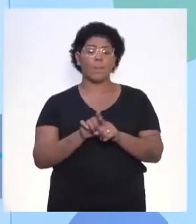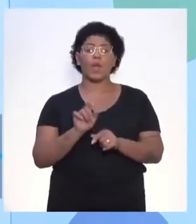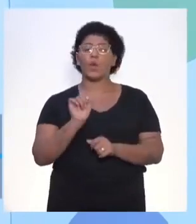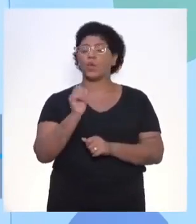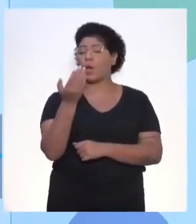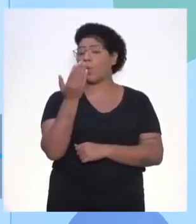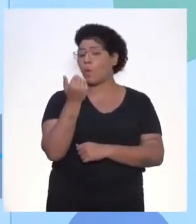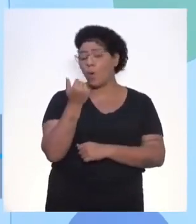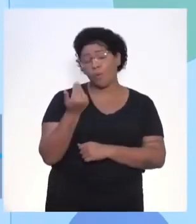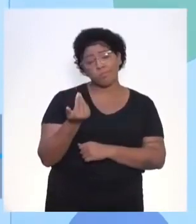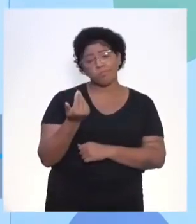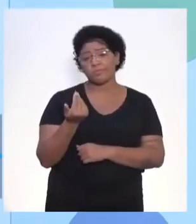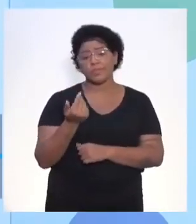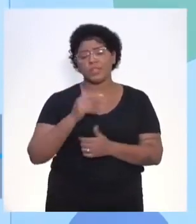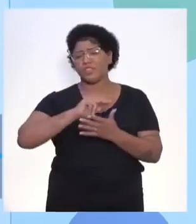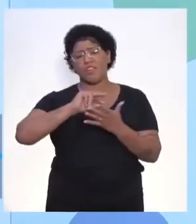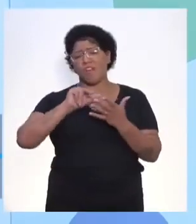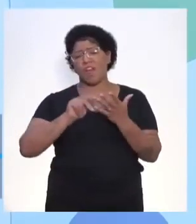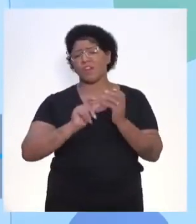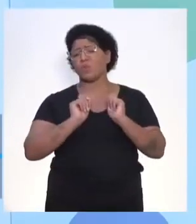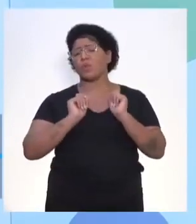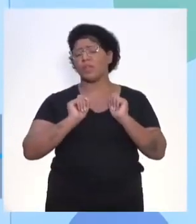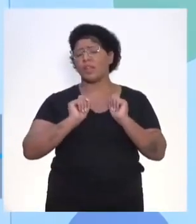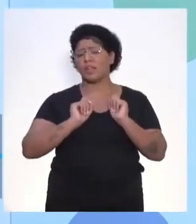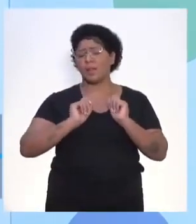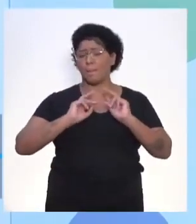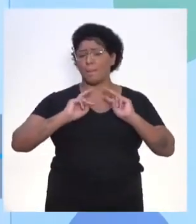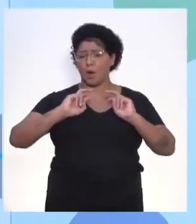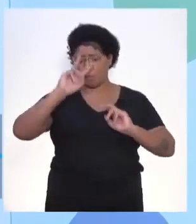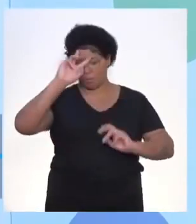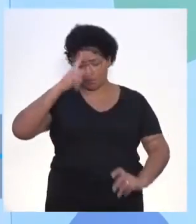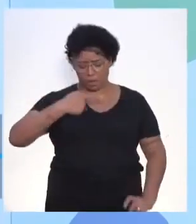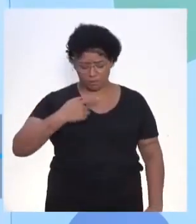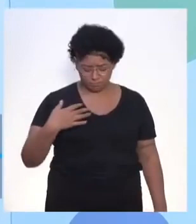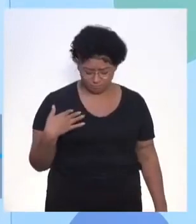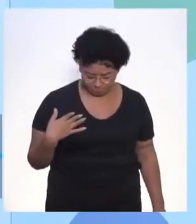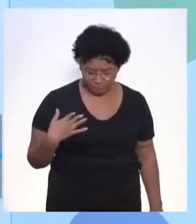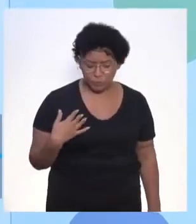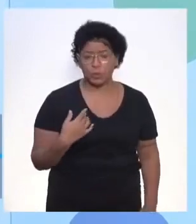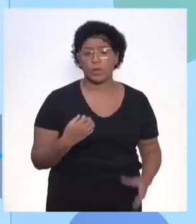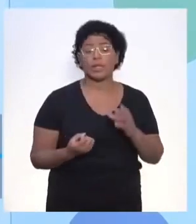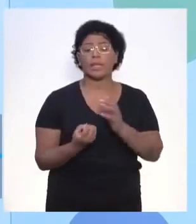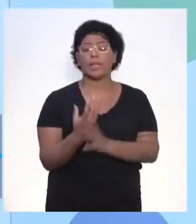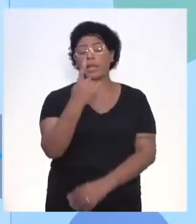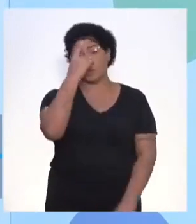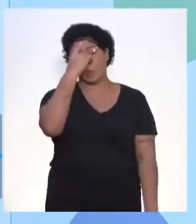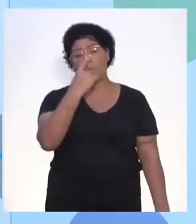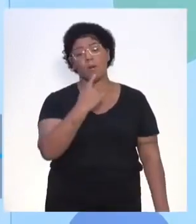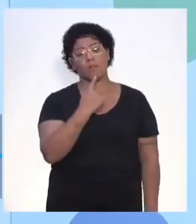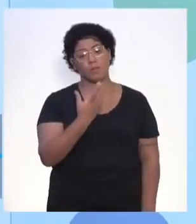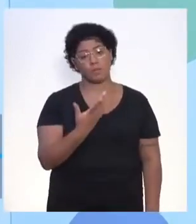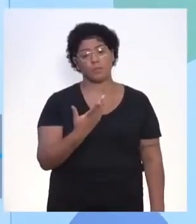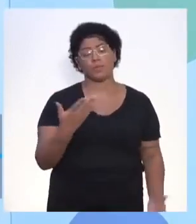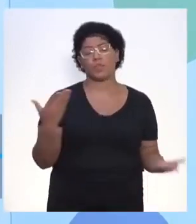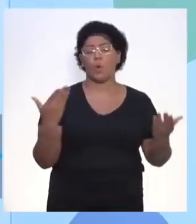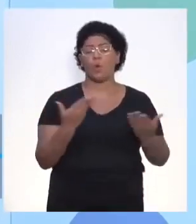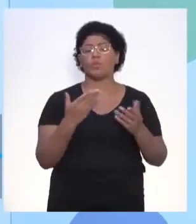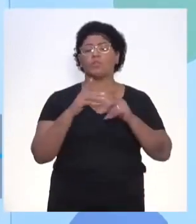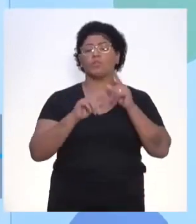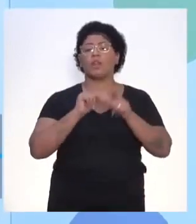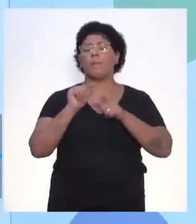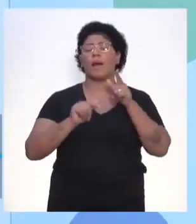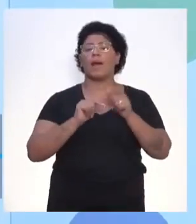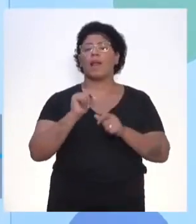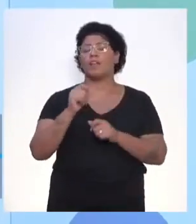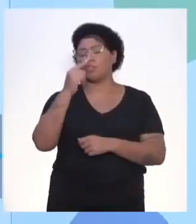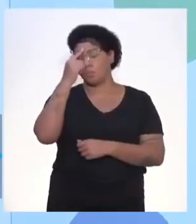você come. Então, quando você está descrevendo algo que diz respeito a si mesmo, você está fazendo o seu perfil, né? Então, a gente vai trabalhar muito hoje aqui falando